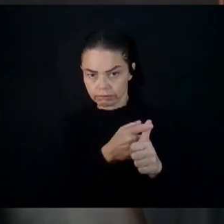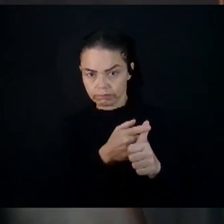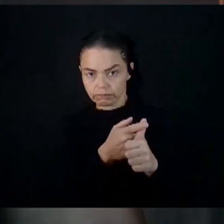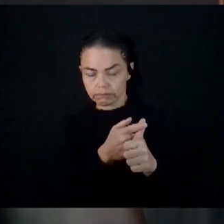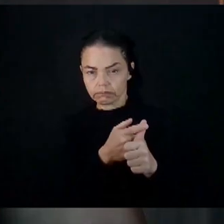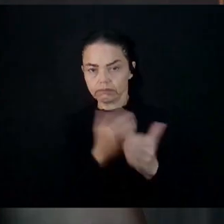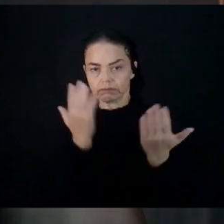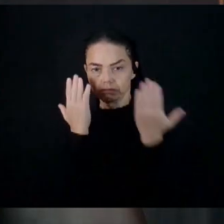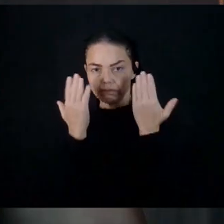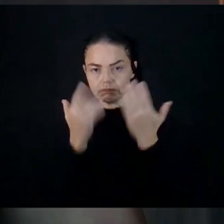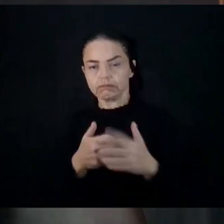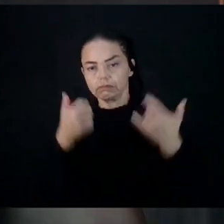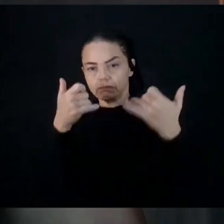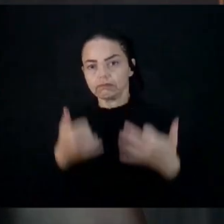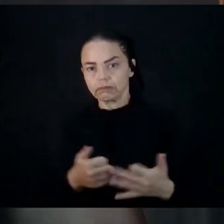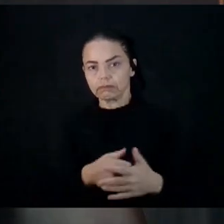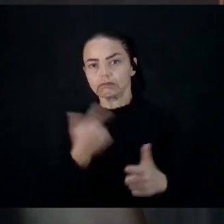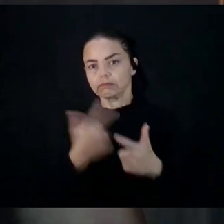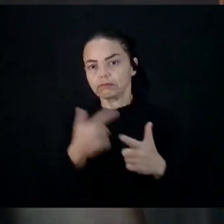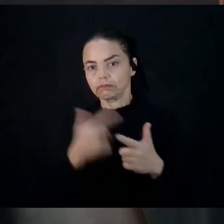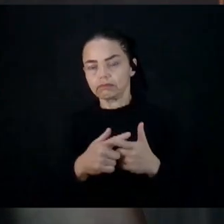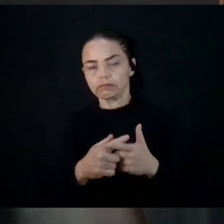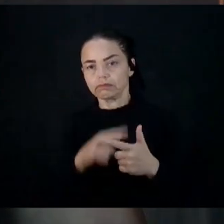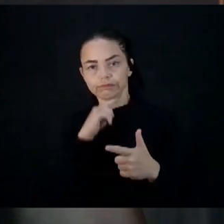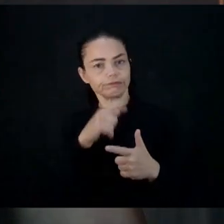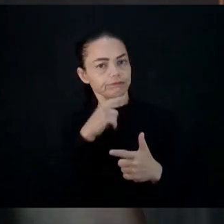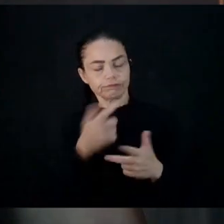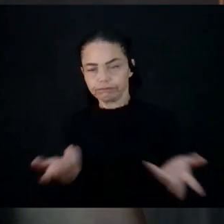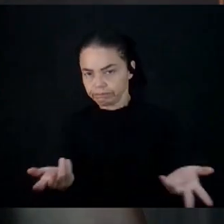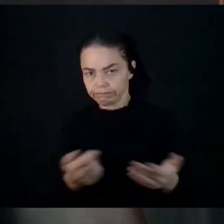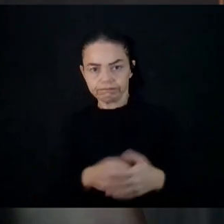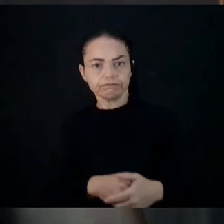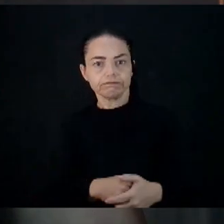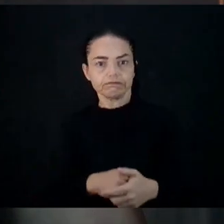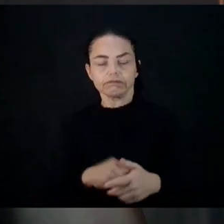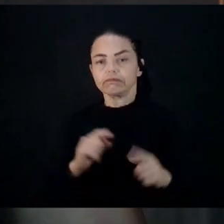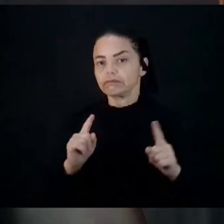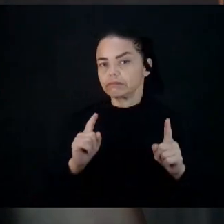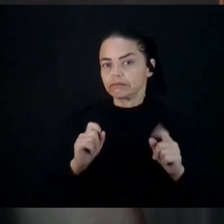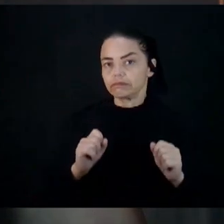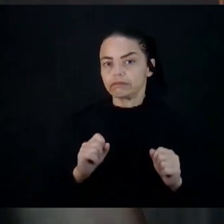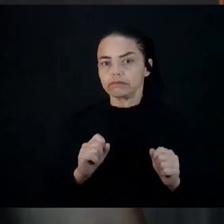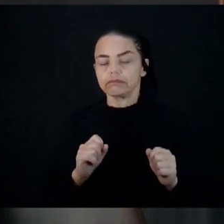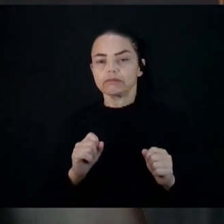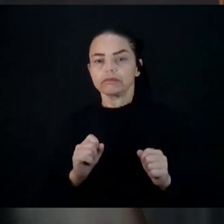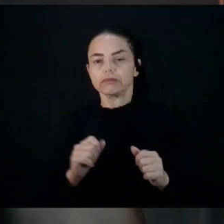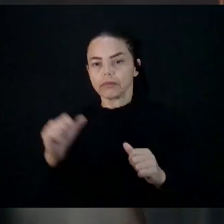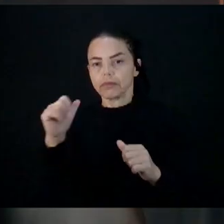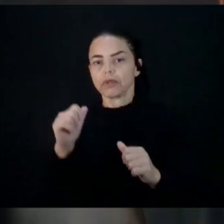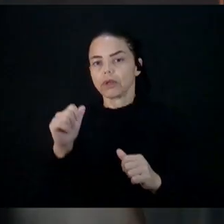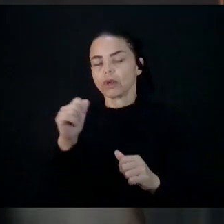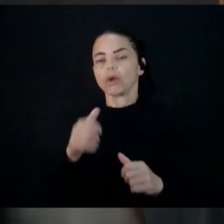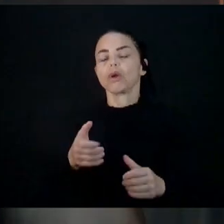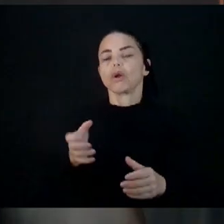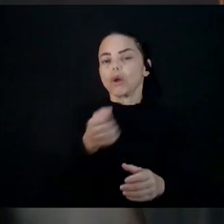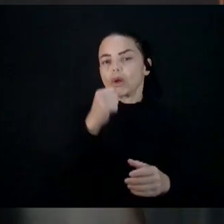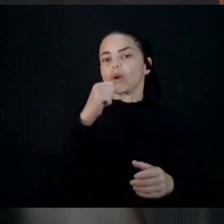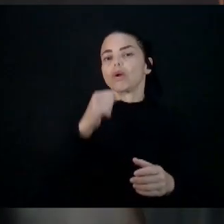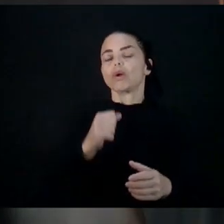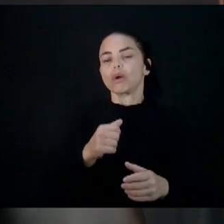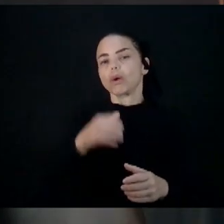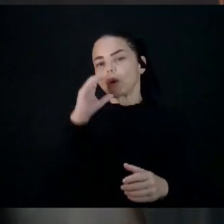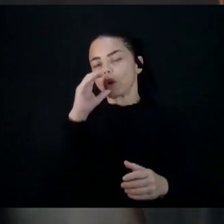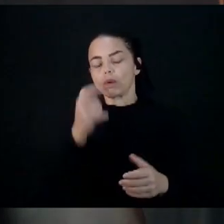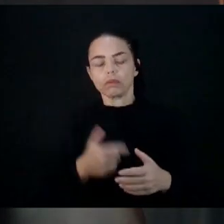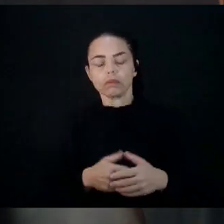Como a Dani bem falou, né? Por que a pessoa não tá conseguindo dormir, né? Mas mais do que isso, a bebida, ela tem um efeito, sim, de relaxamento do